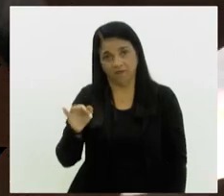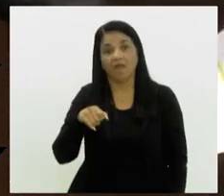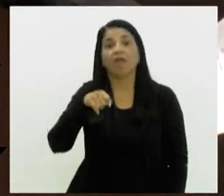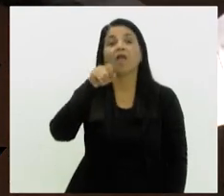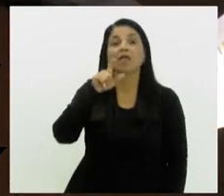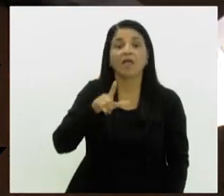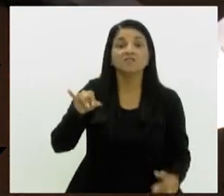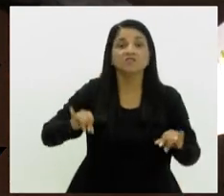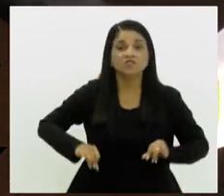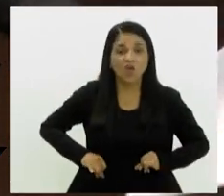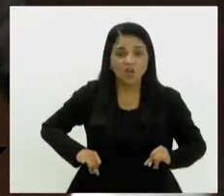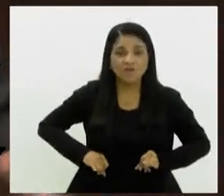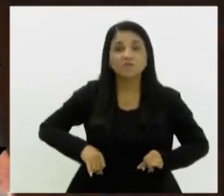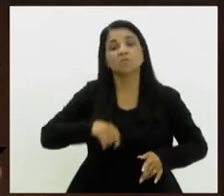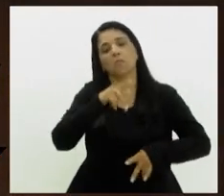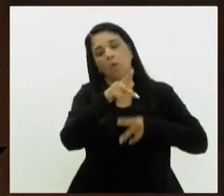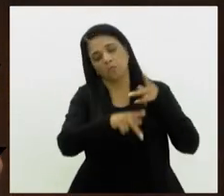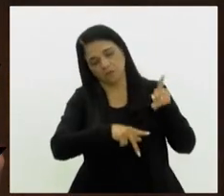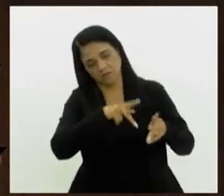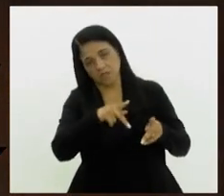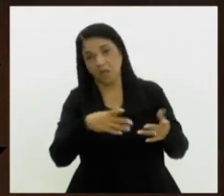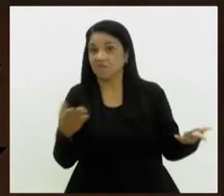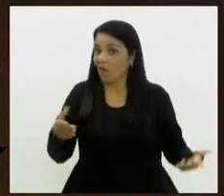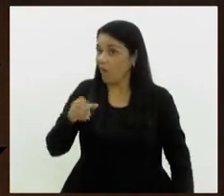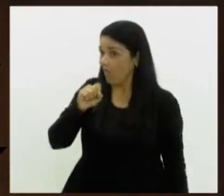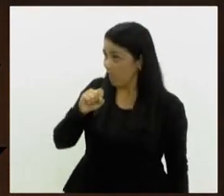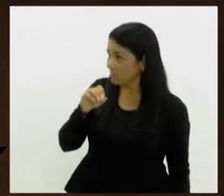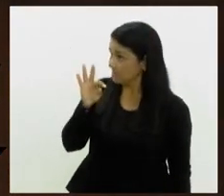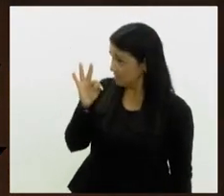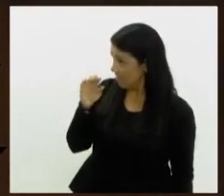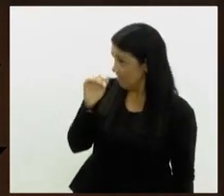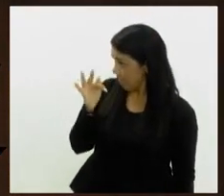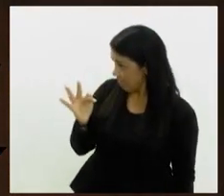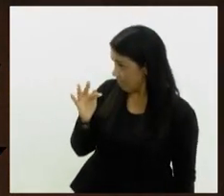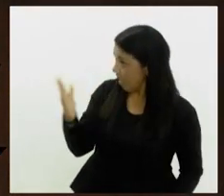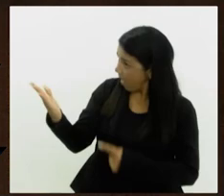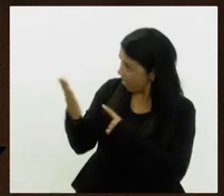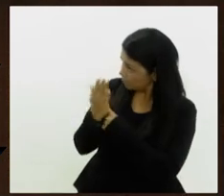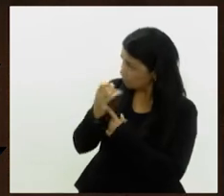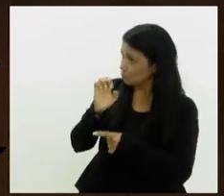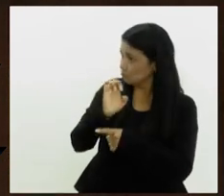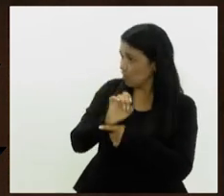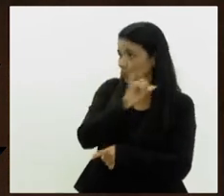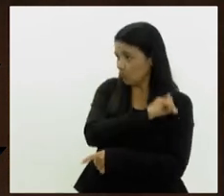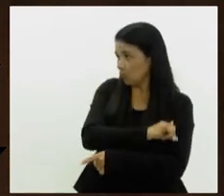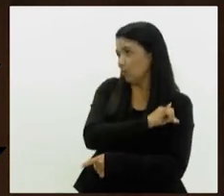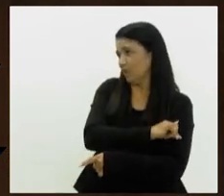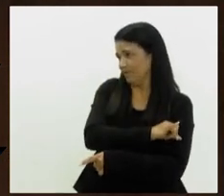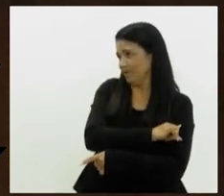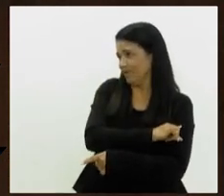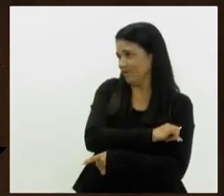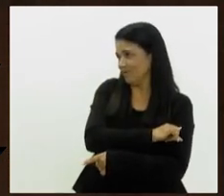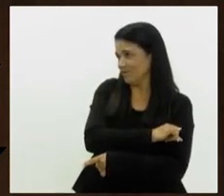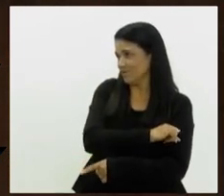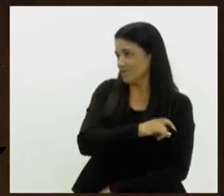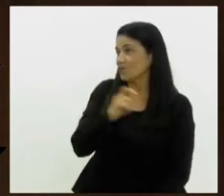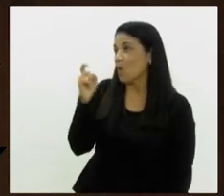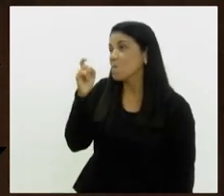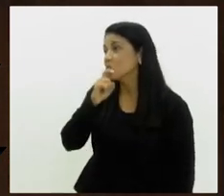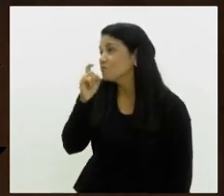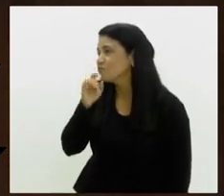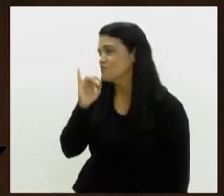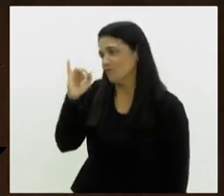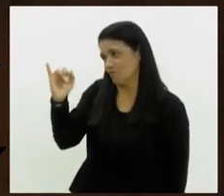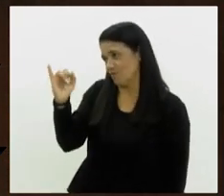conta é o povo brasileiro. STF, ajuda o Rio de Janeiro, com todo respeito. Estão mentindo para